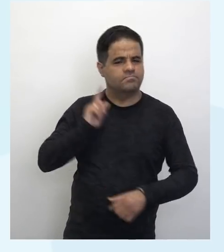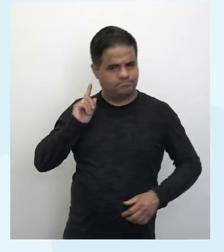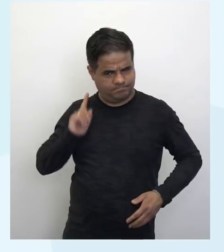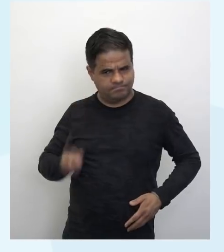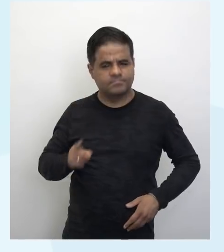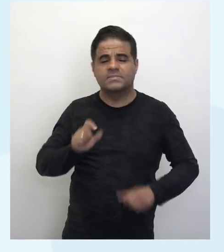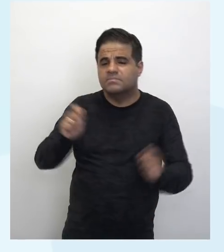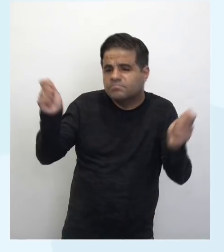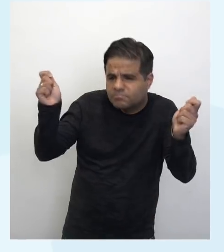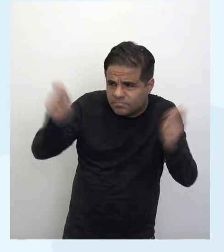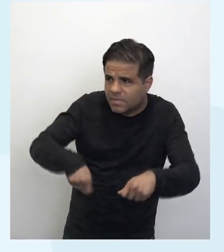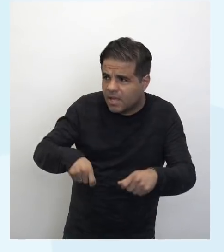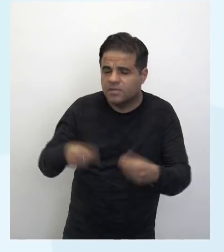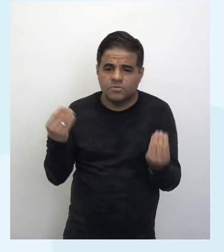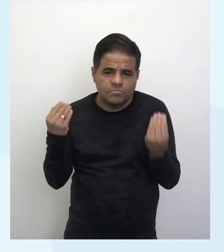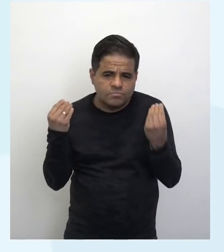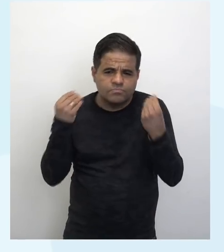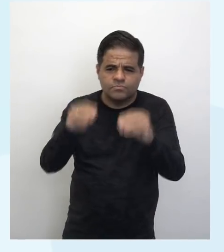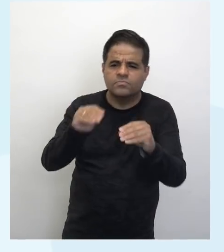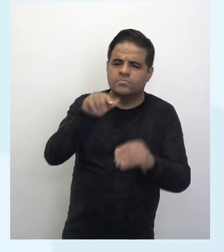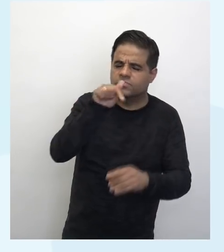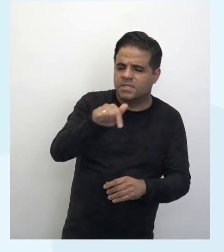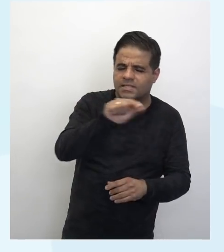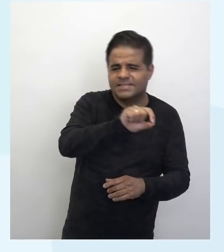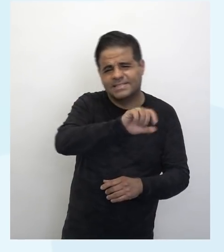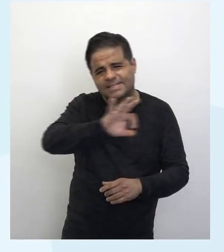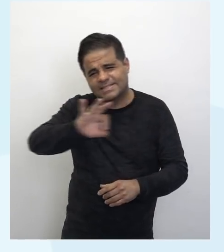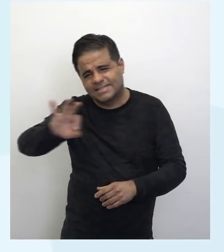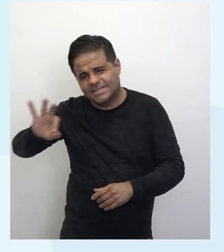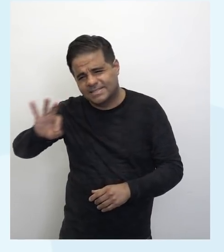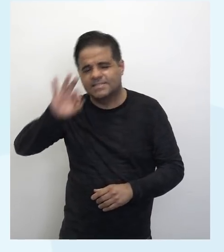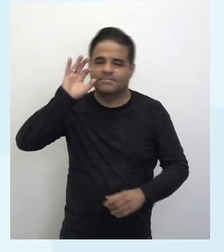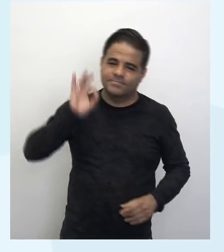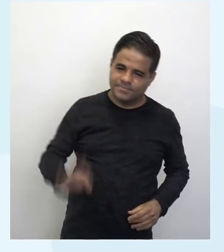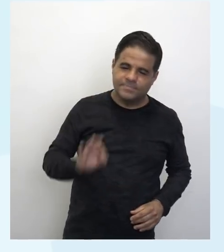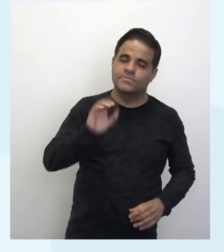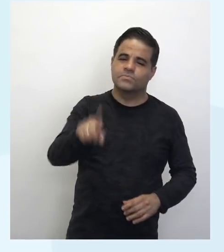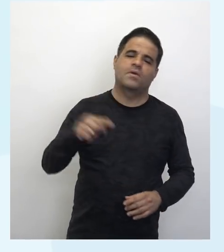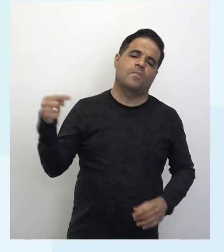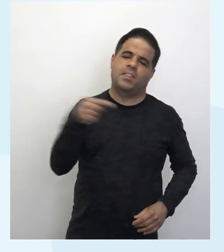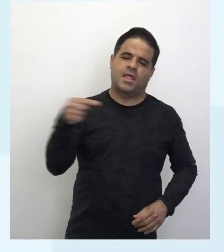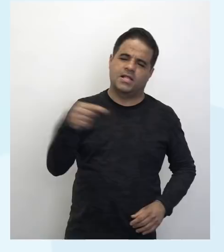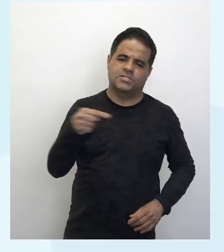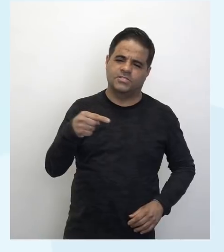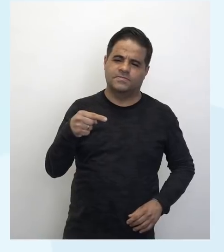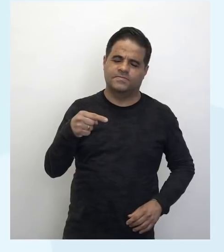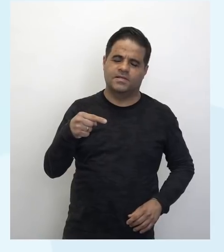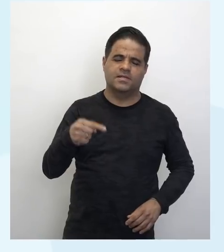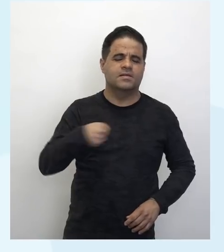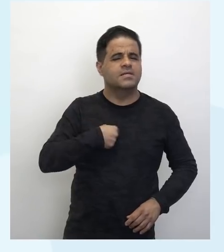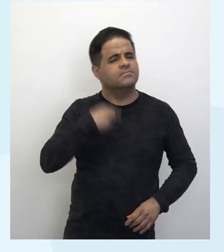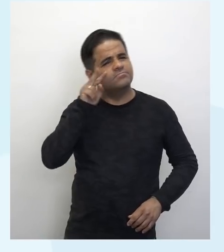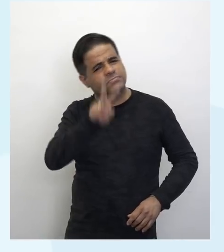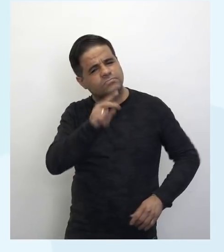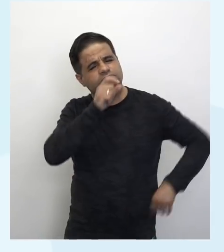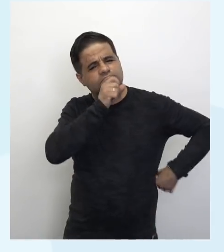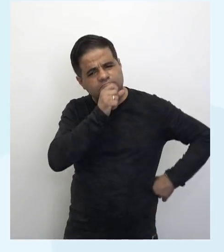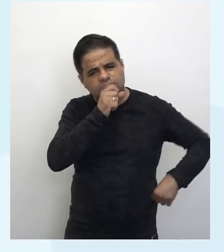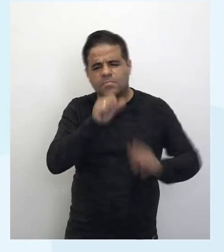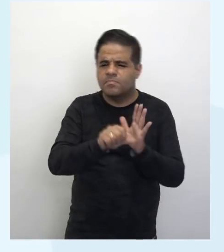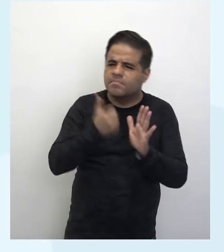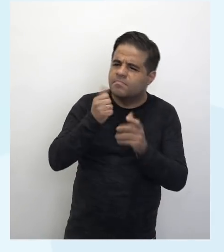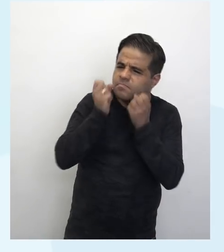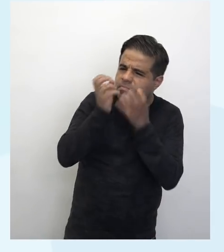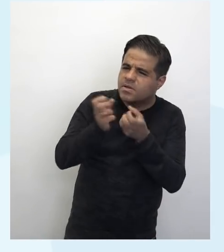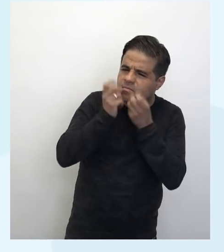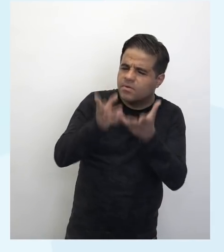se pudesse, a gente tinha que colocar uns 700 zeros para ter certeza que isso é negativa. Mas a gente olha a primeira informação.